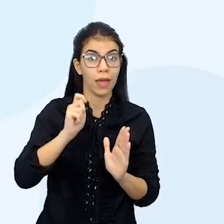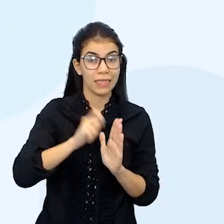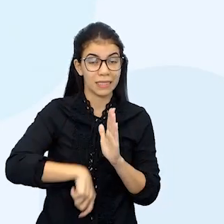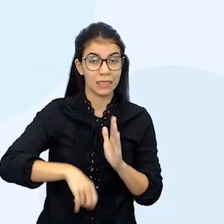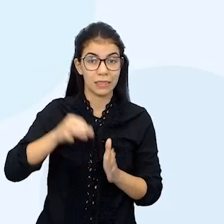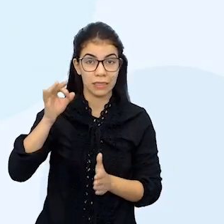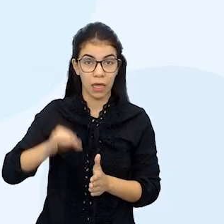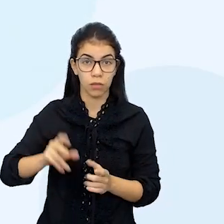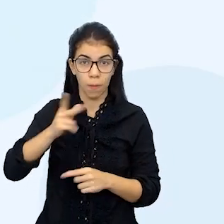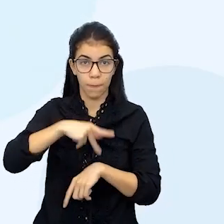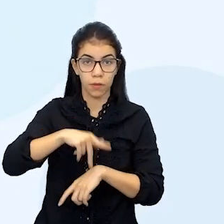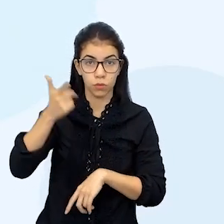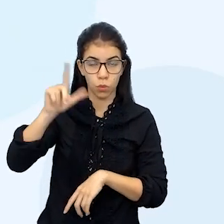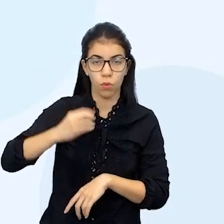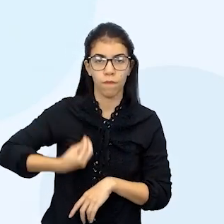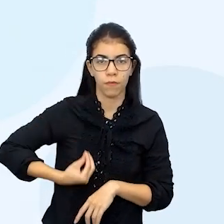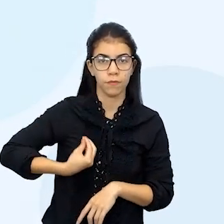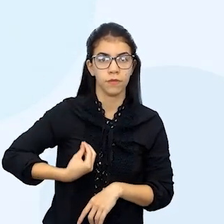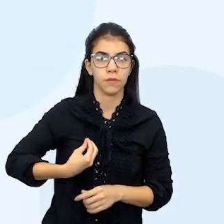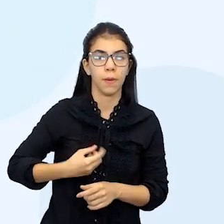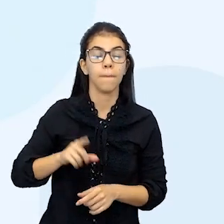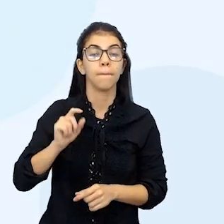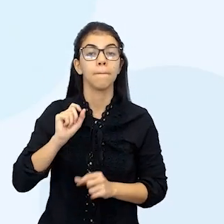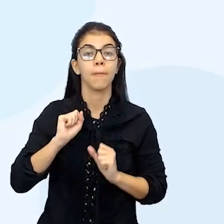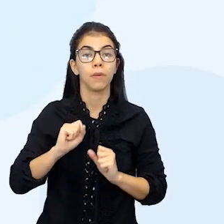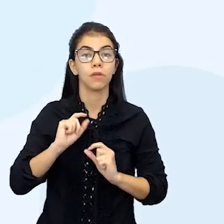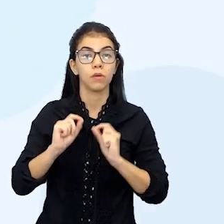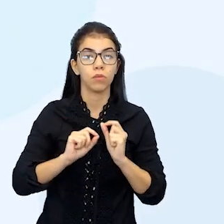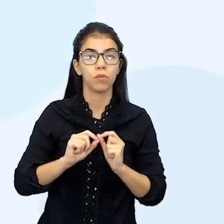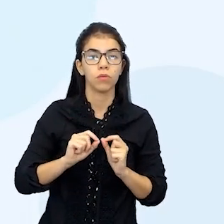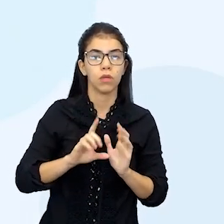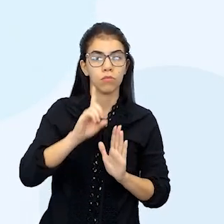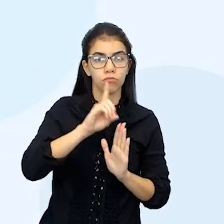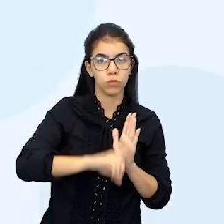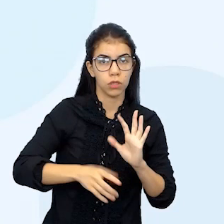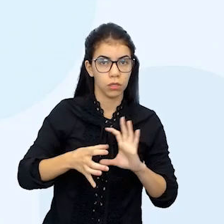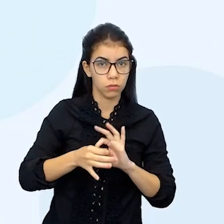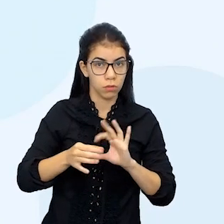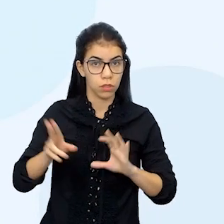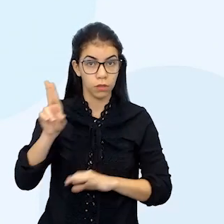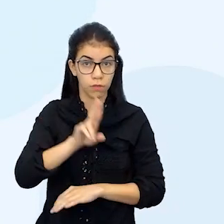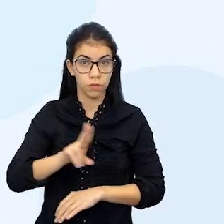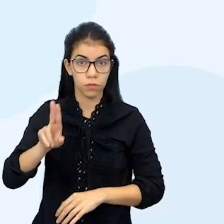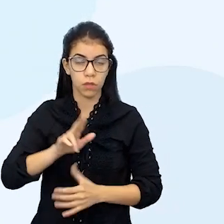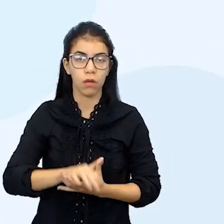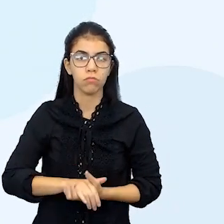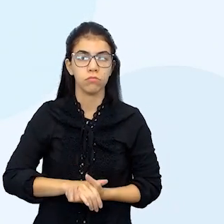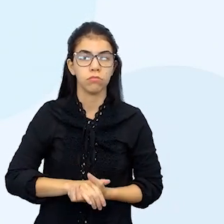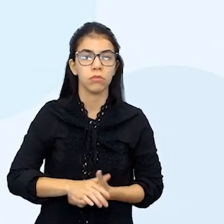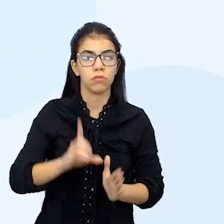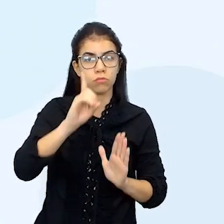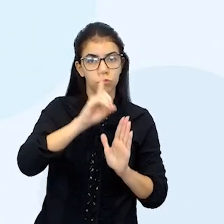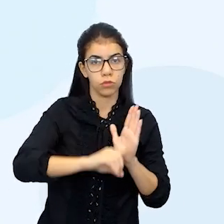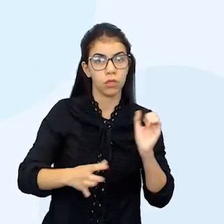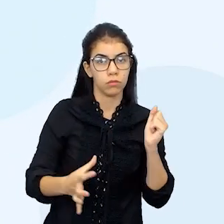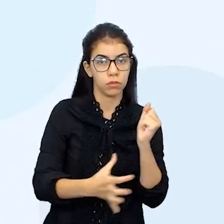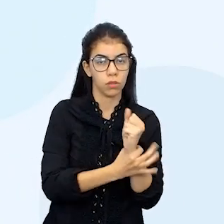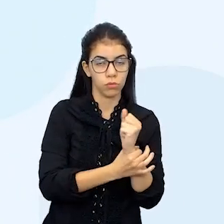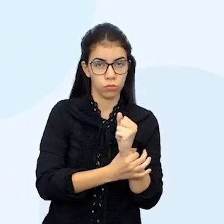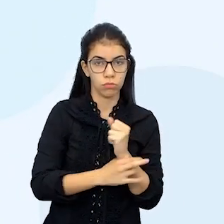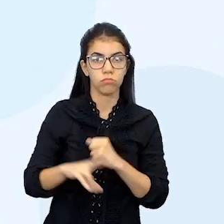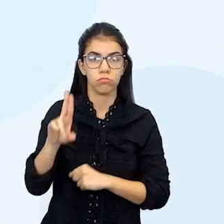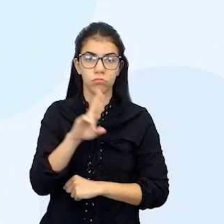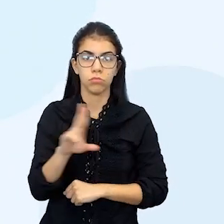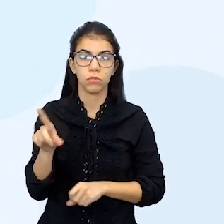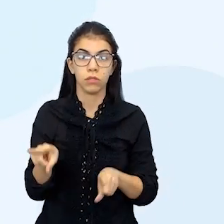né? Para que você também possa ter esses direitos, né? Direitos garantidos aí a todos. E a